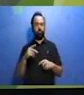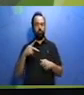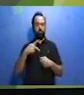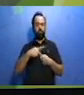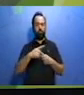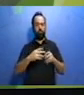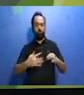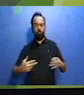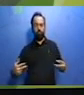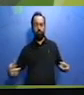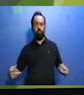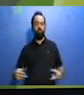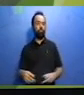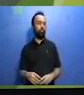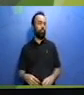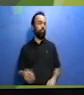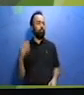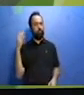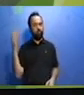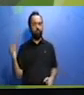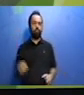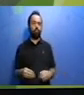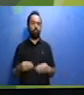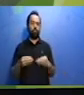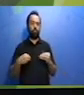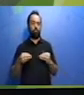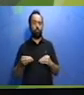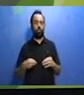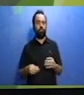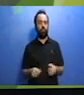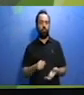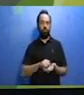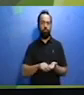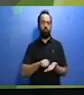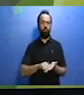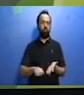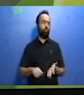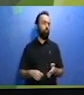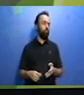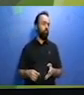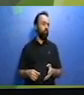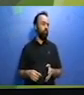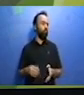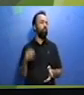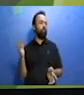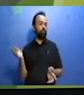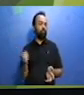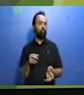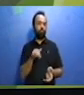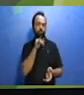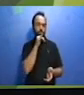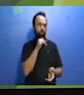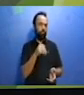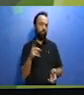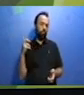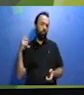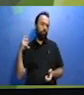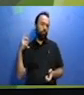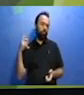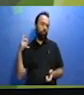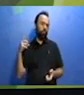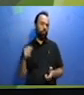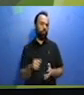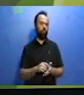petróleo, como os plásticos, tecidos sintéticos, borrachas. Aqui nós temos a essência de